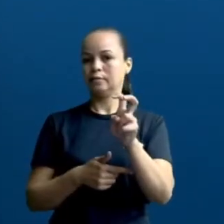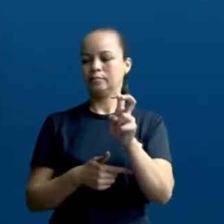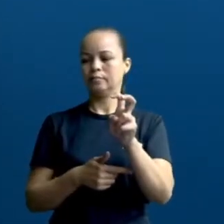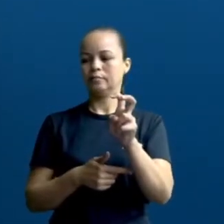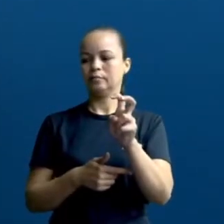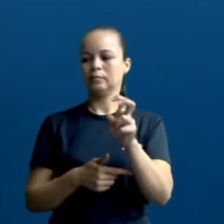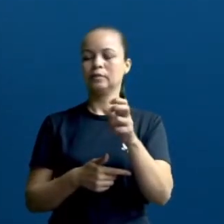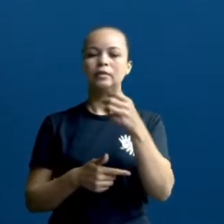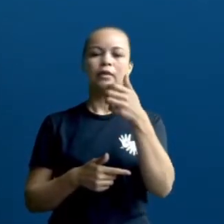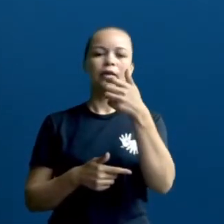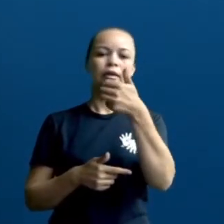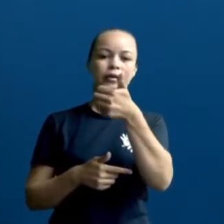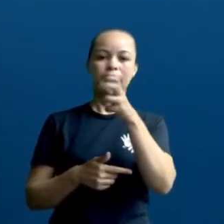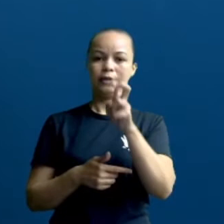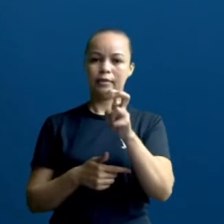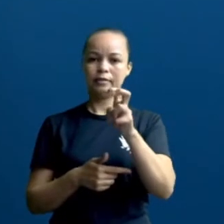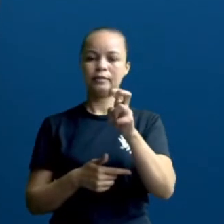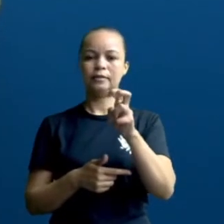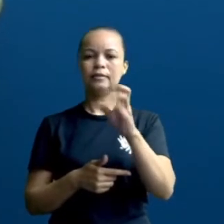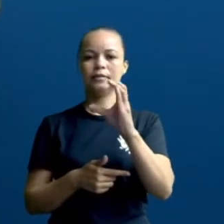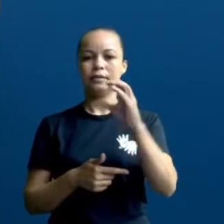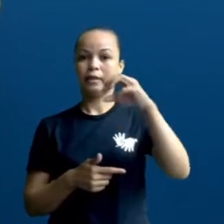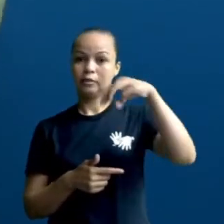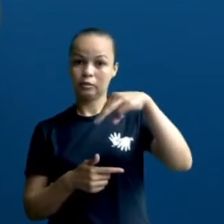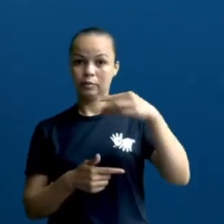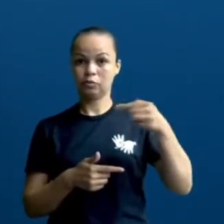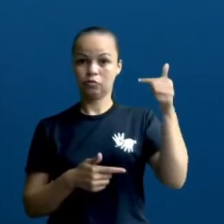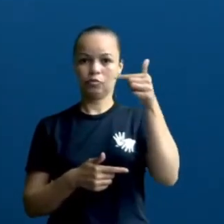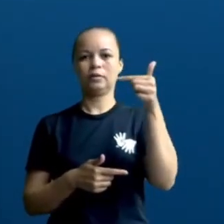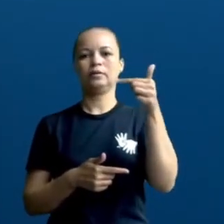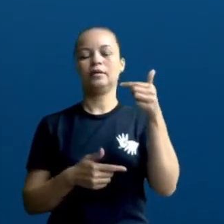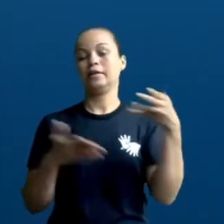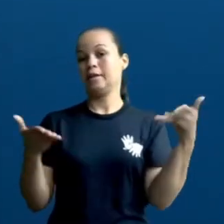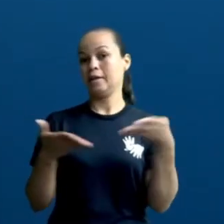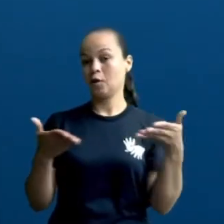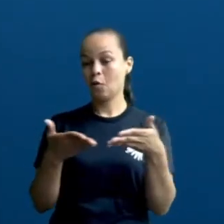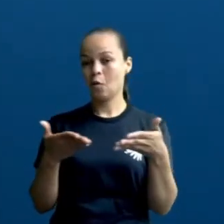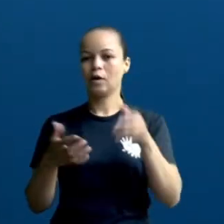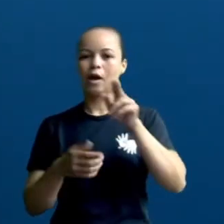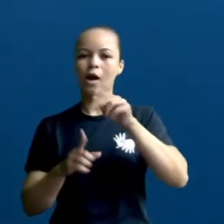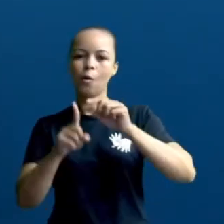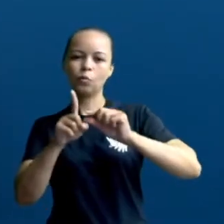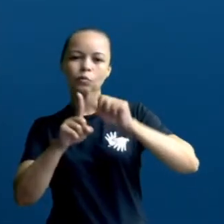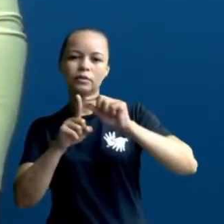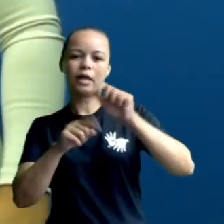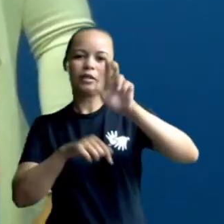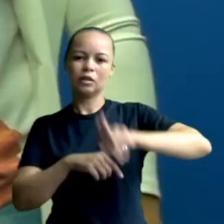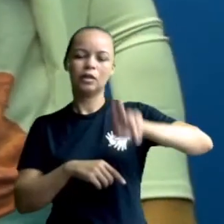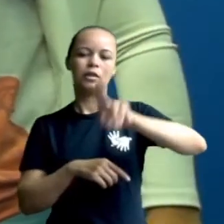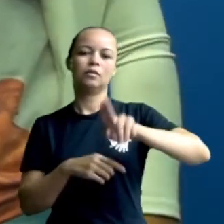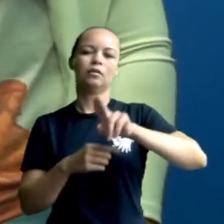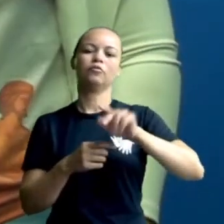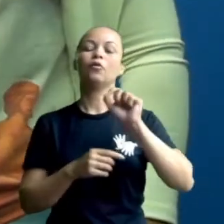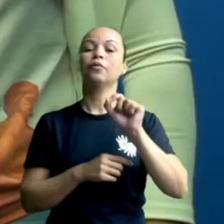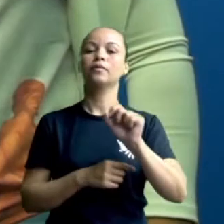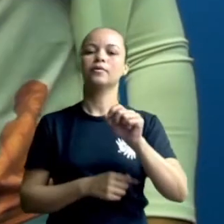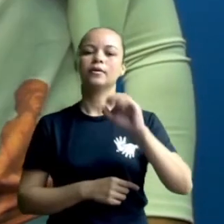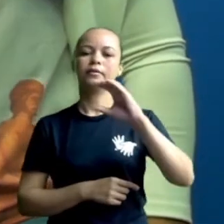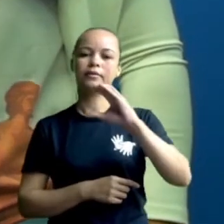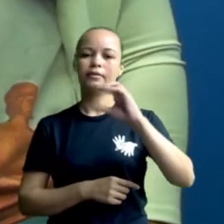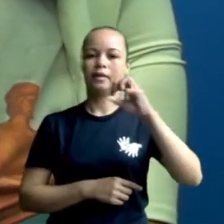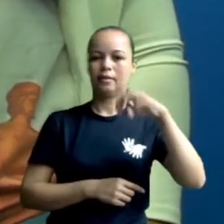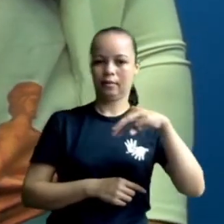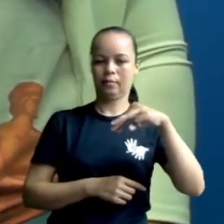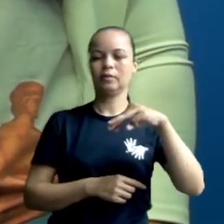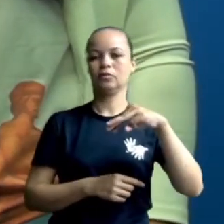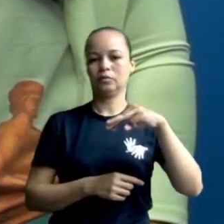quê? Centímetros quadrados, porque agora a unidade que a professora usou foi centímetros. Essa